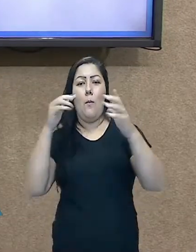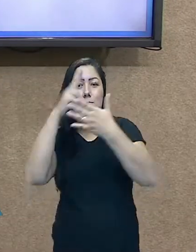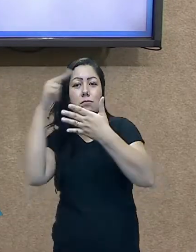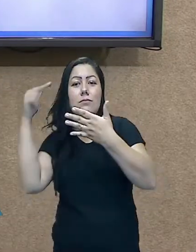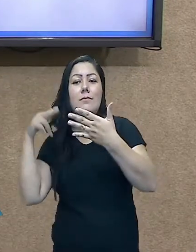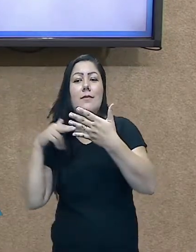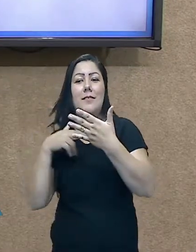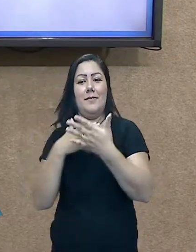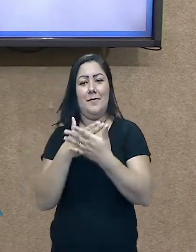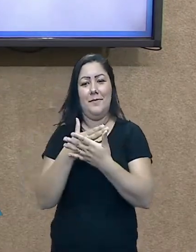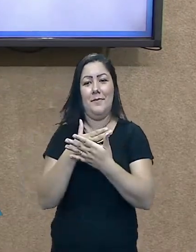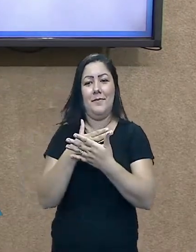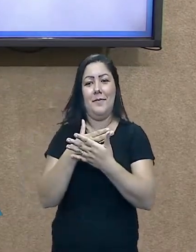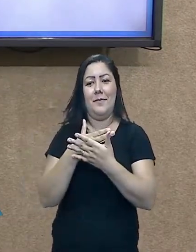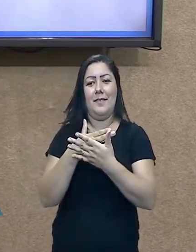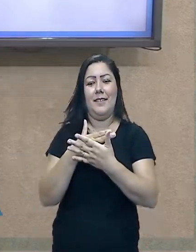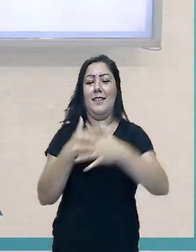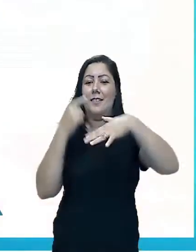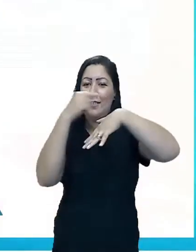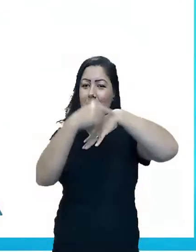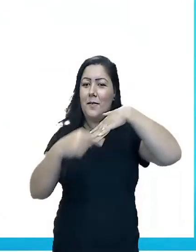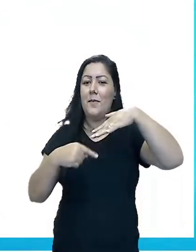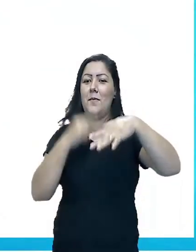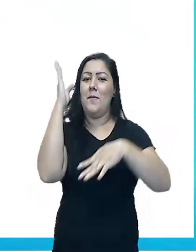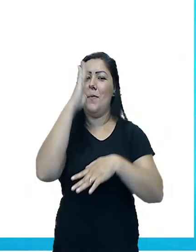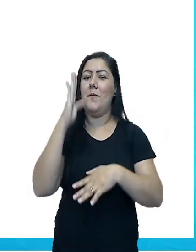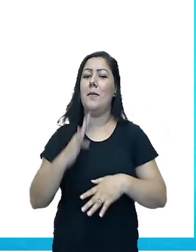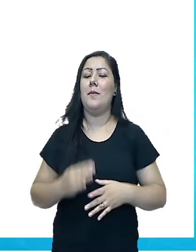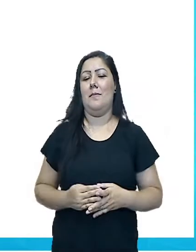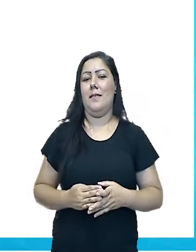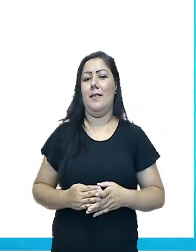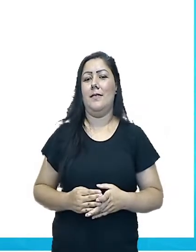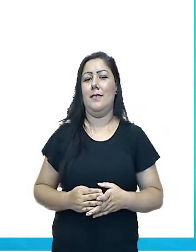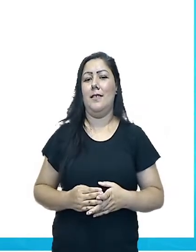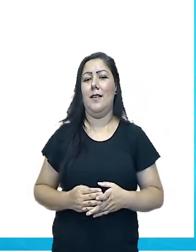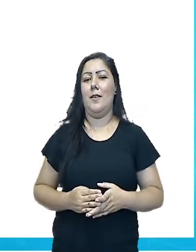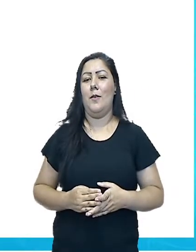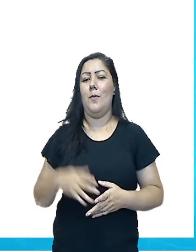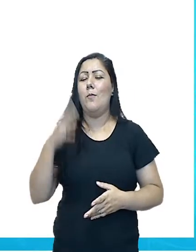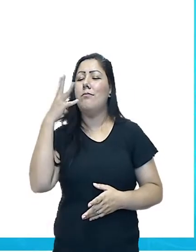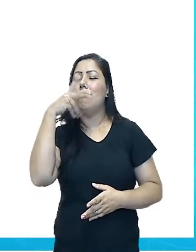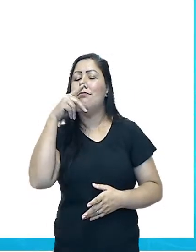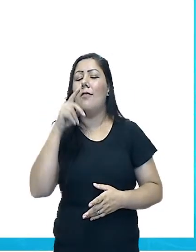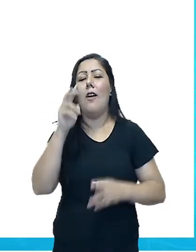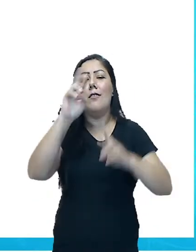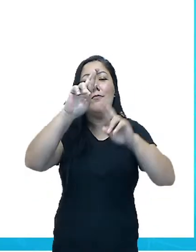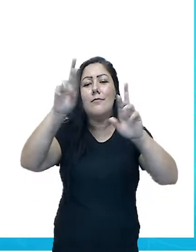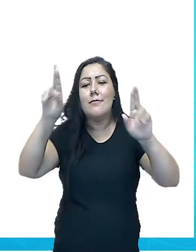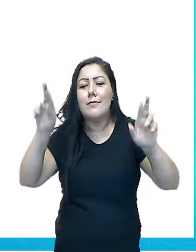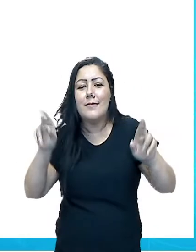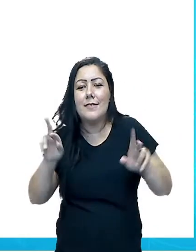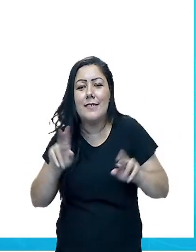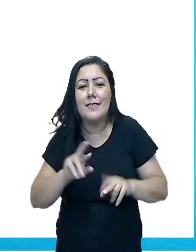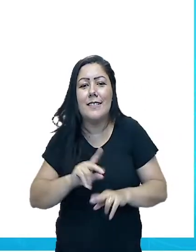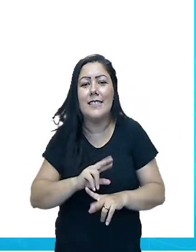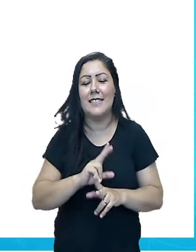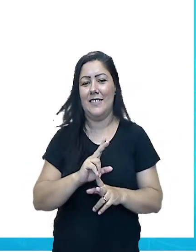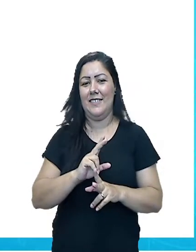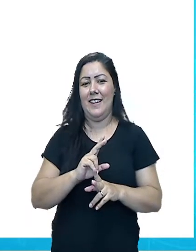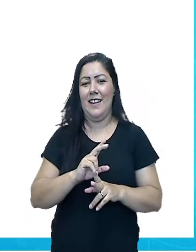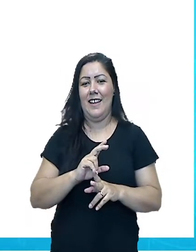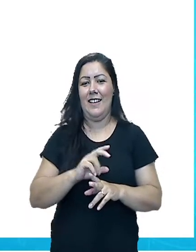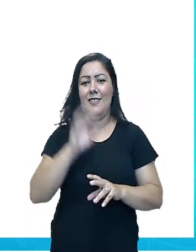aqui bonito, mostrando a diversidade do território brasileiro. Nós temos